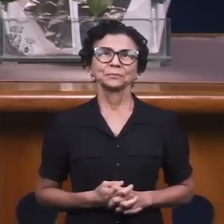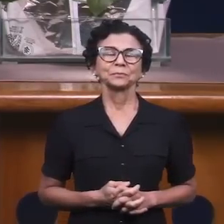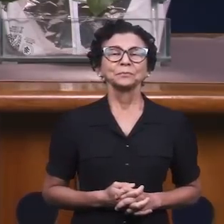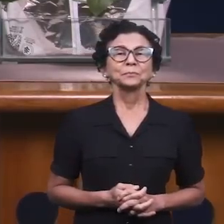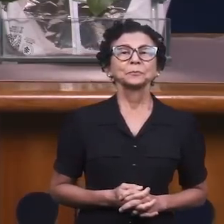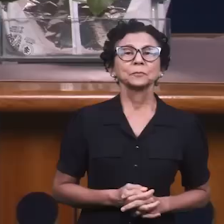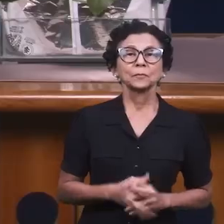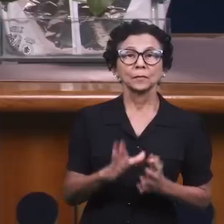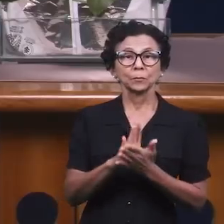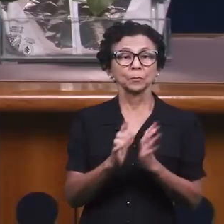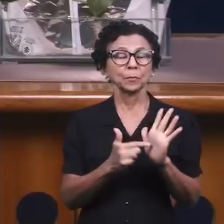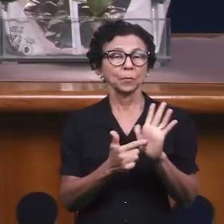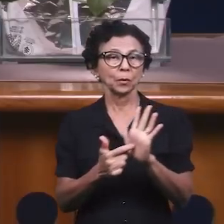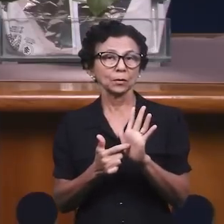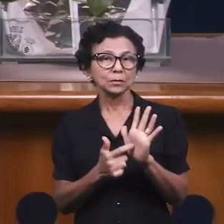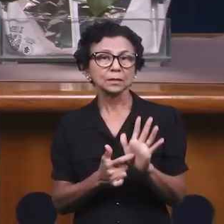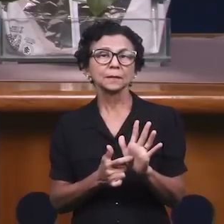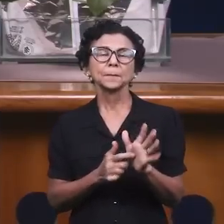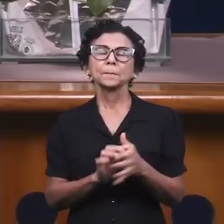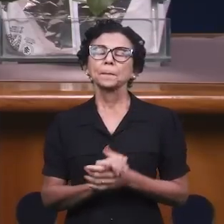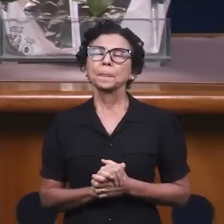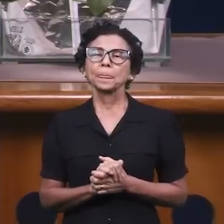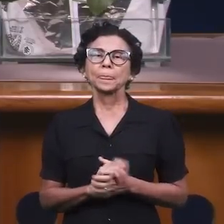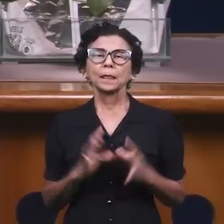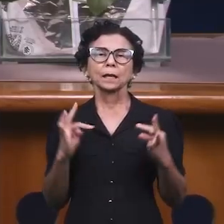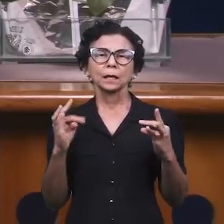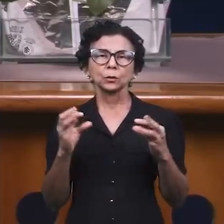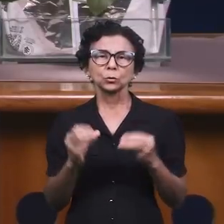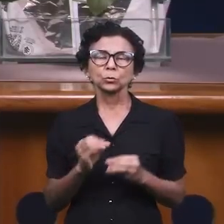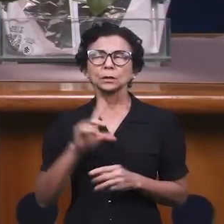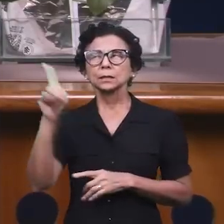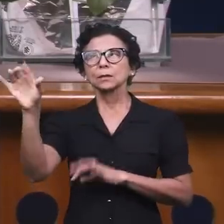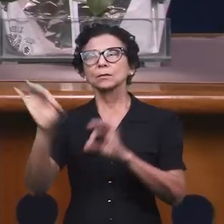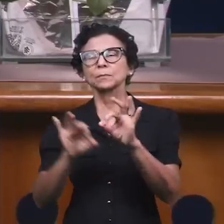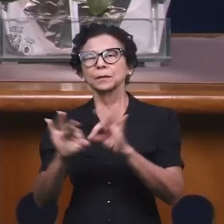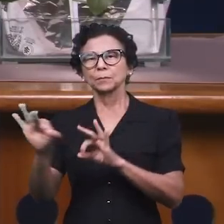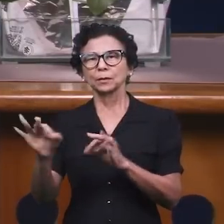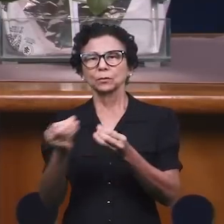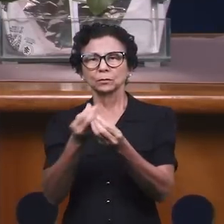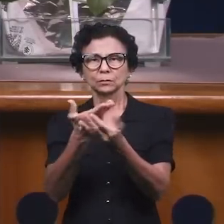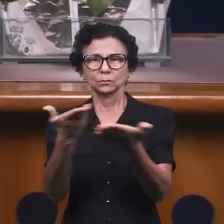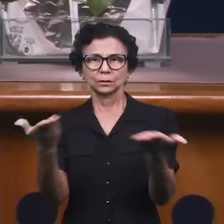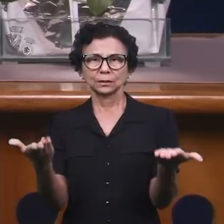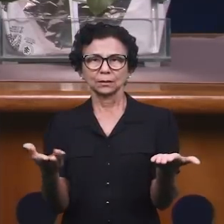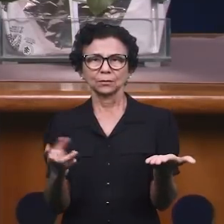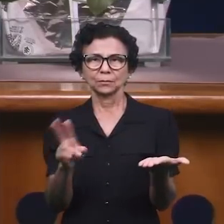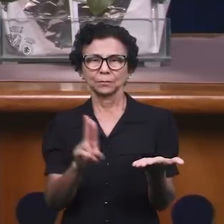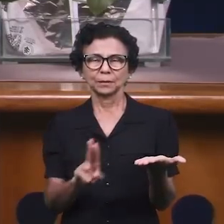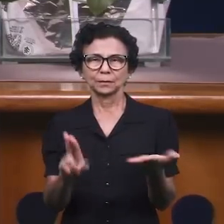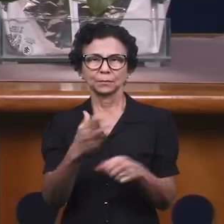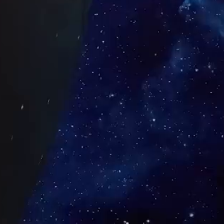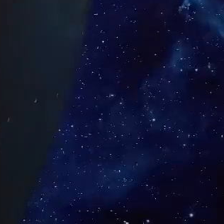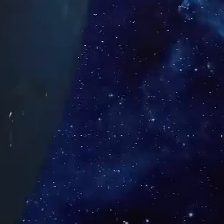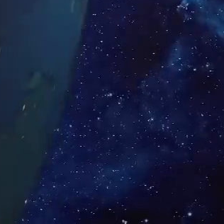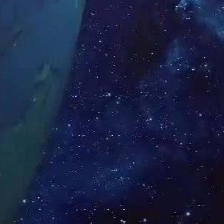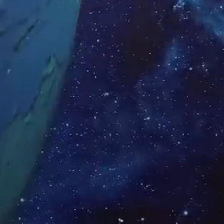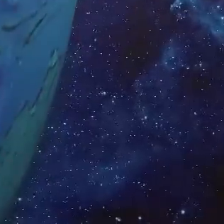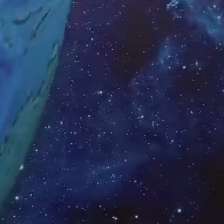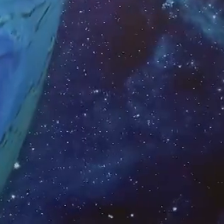como todo o recurso que Deus estabeleceu para nós, que está à nossa disposição. A todos a paz do Senhor.